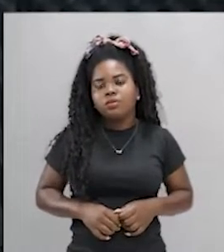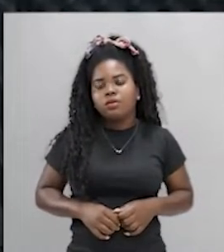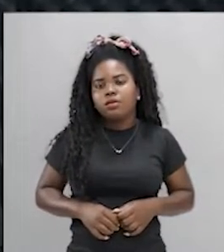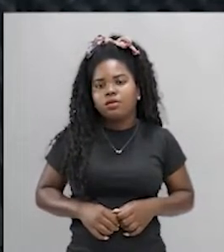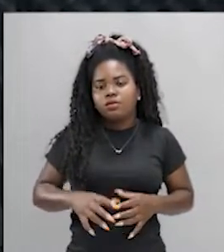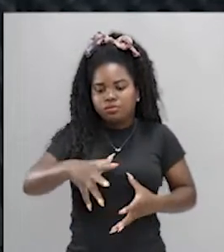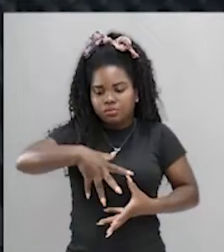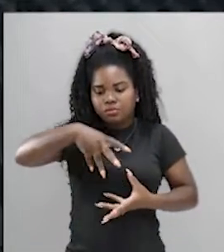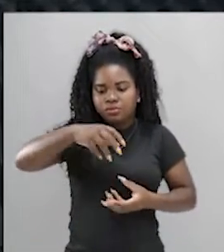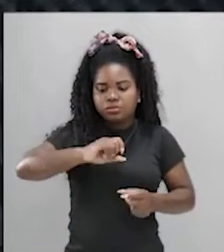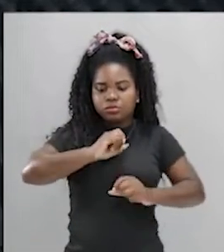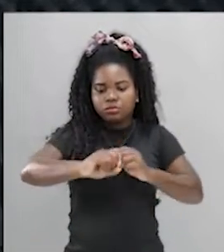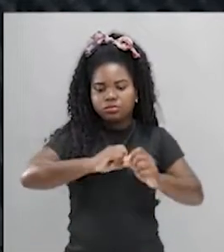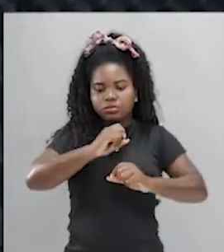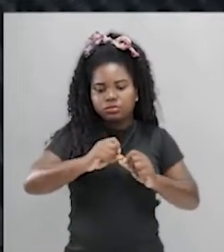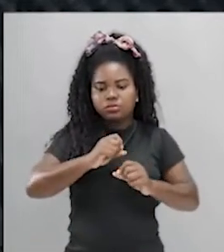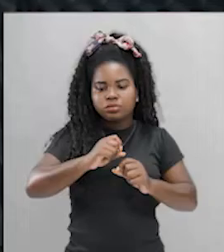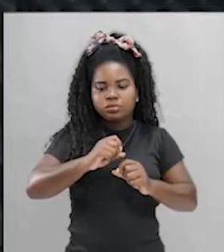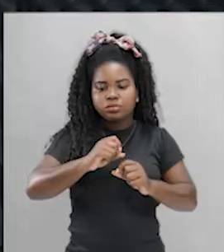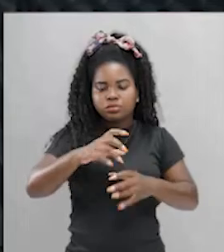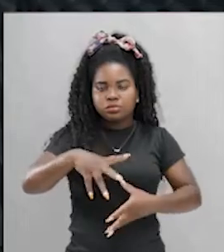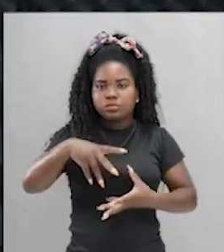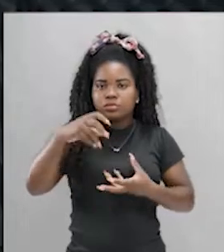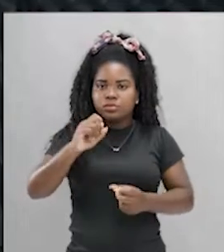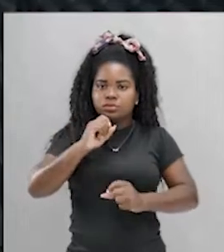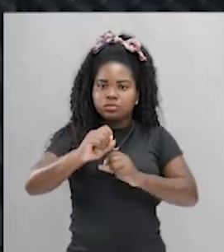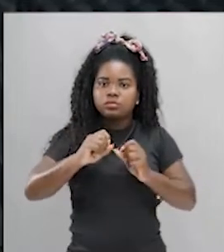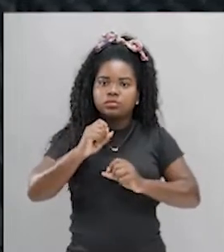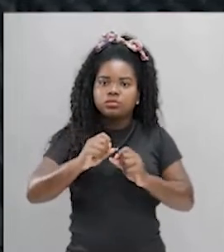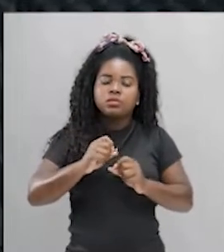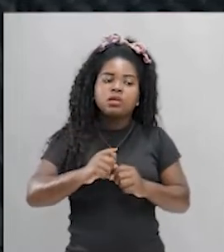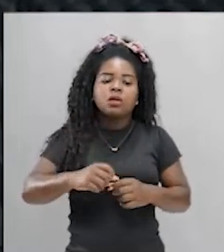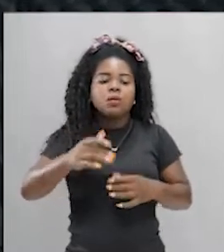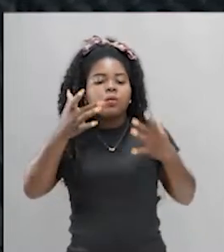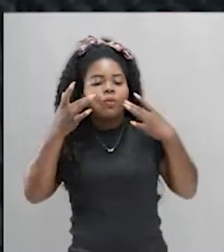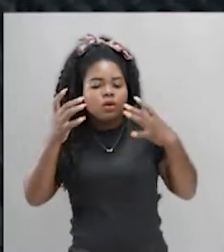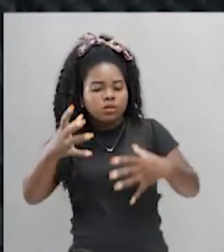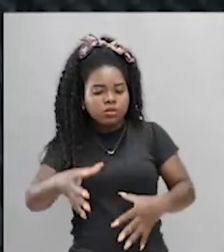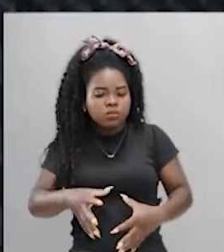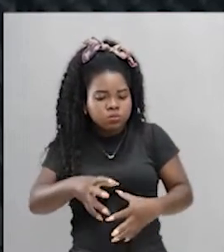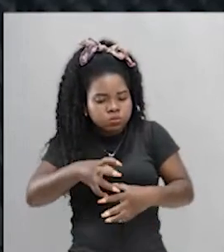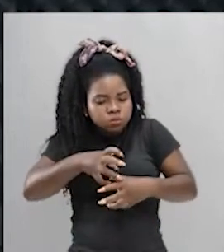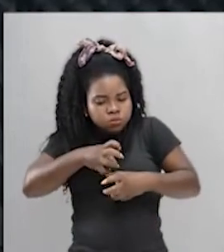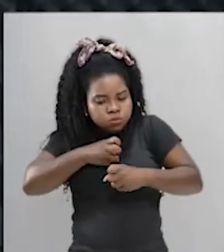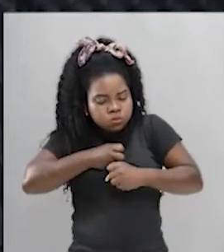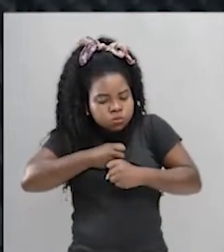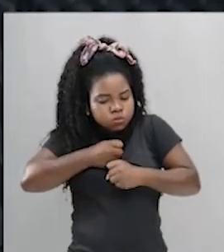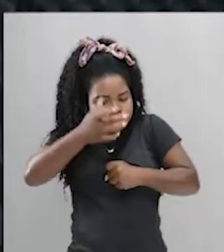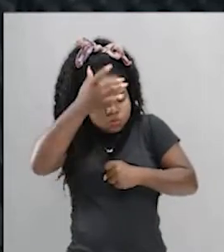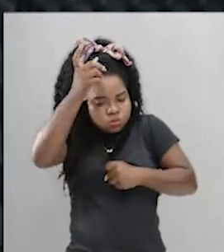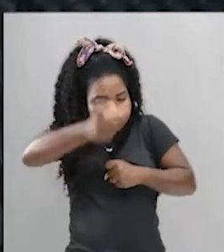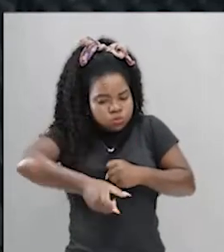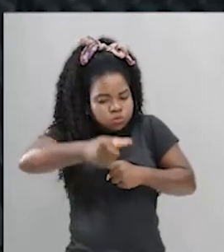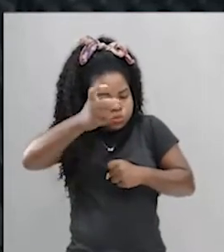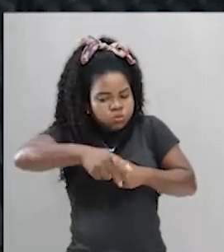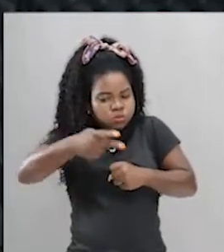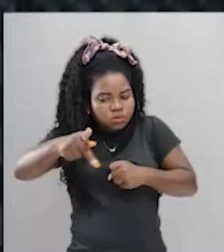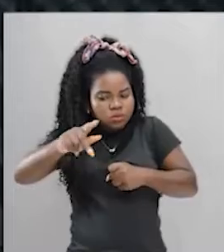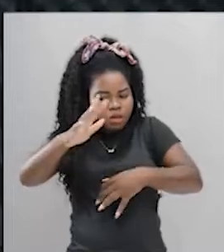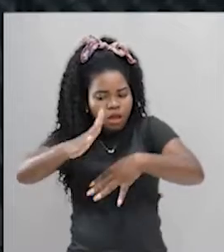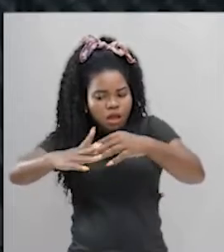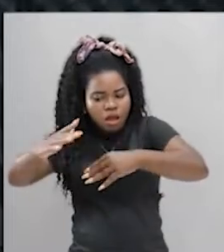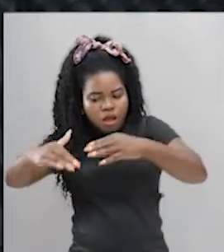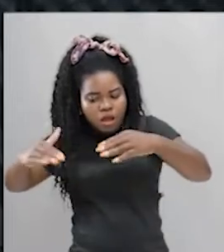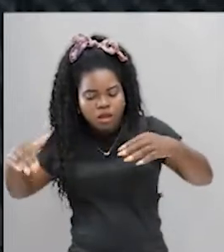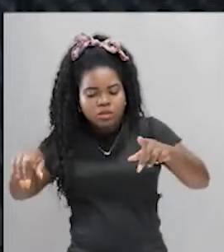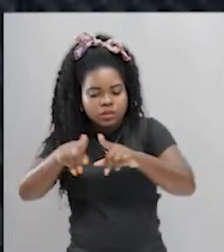espirituais. Né? O ator tem que fazer um processo de introspecção da personagem, mas não só da personagem, mas dele como profissional, dele